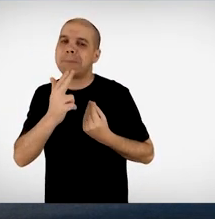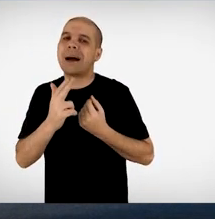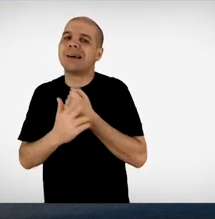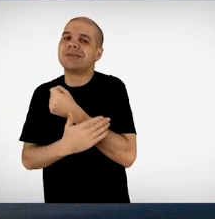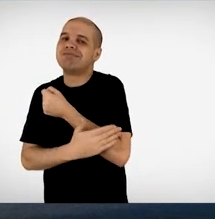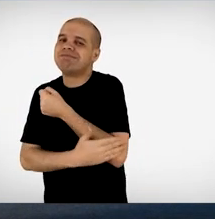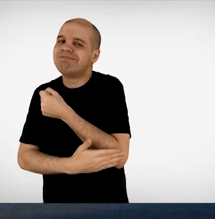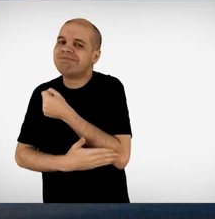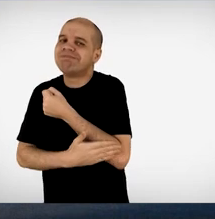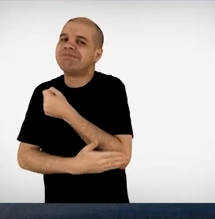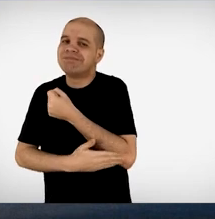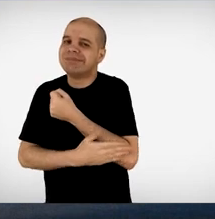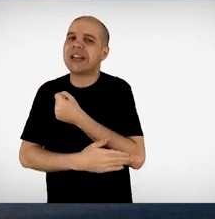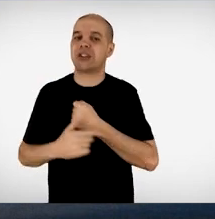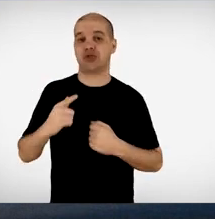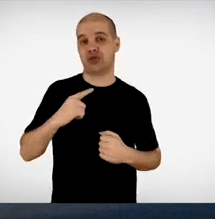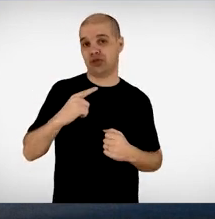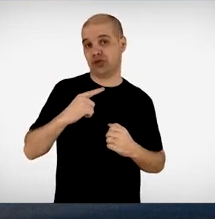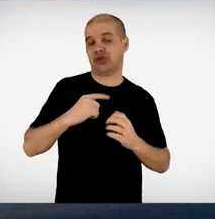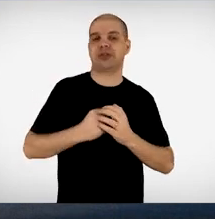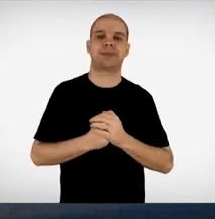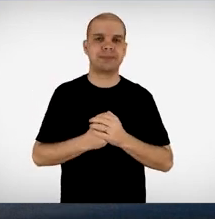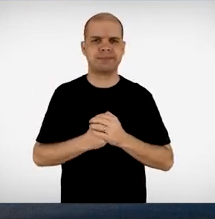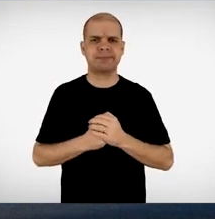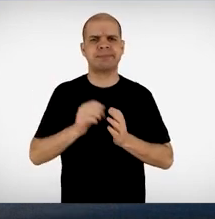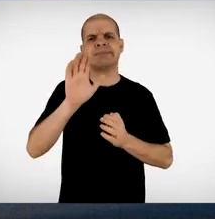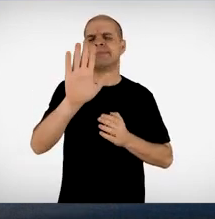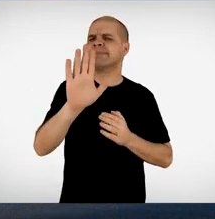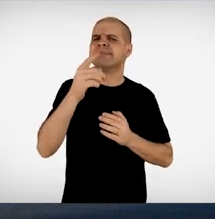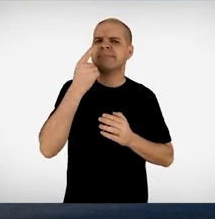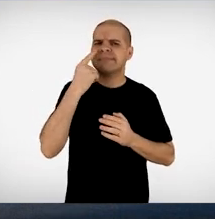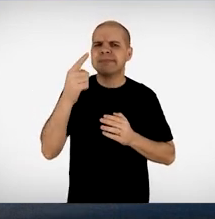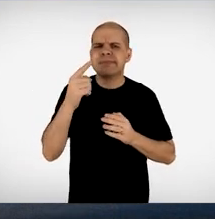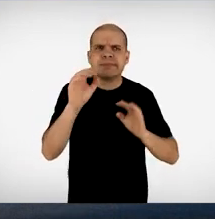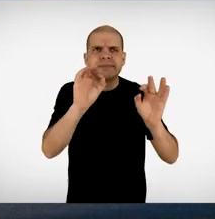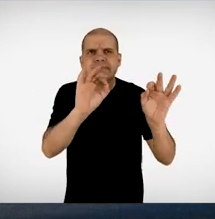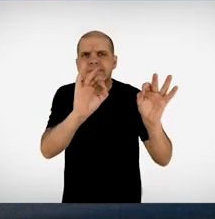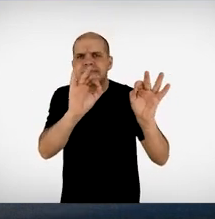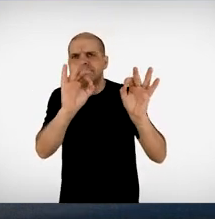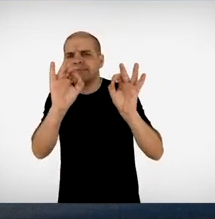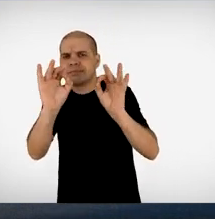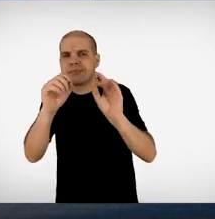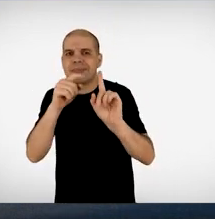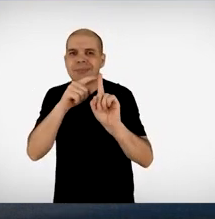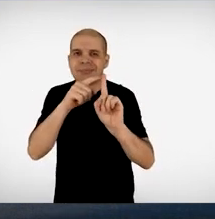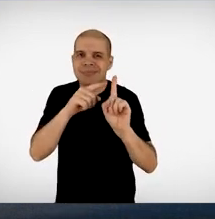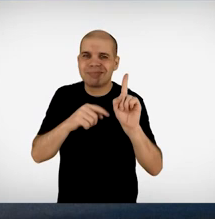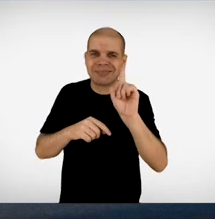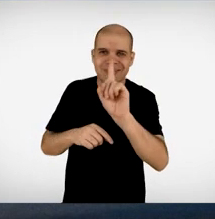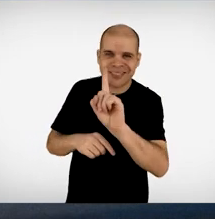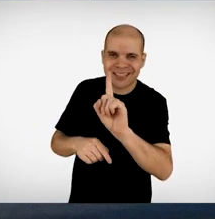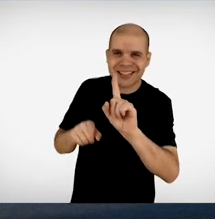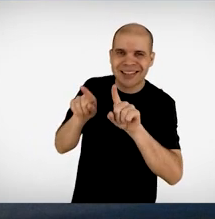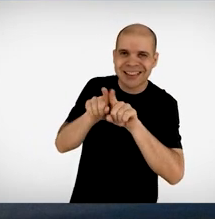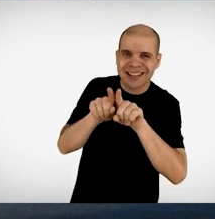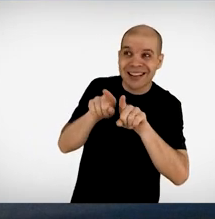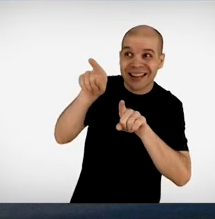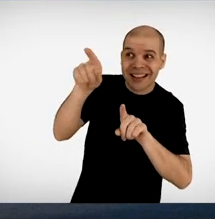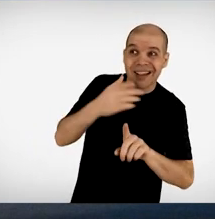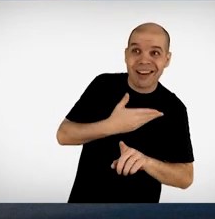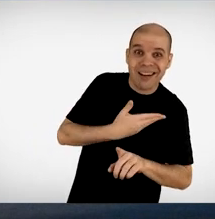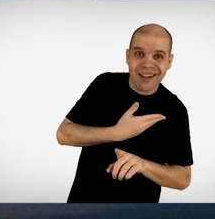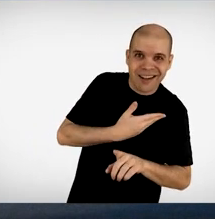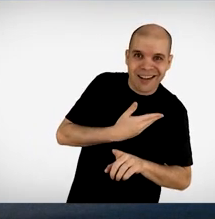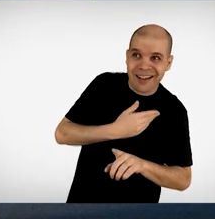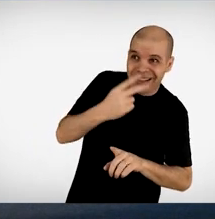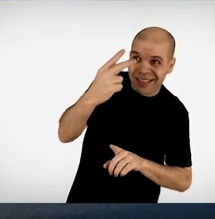quer ficar tomando vinho conversando. Mas essa cena, ou pelo menos todo esse convívio ali da Julie com